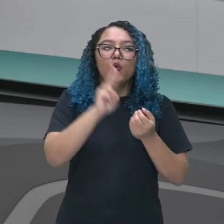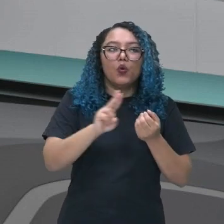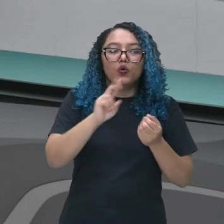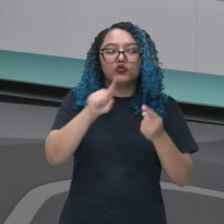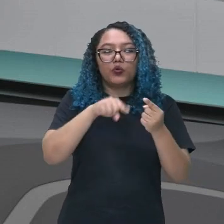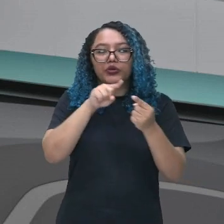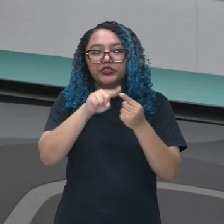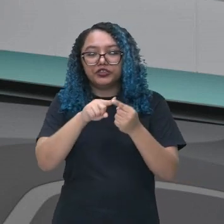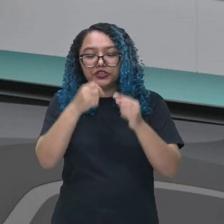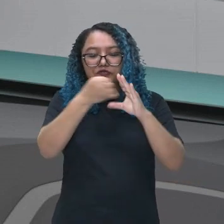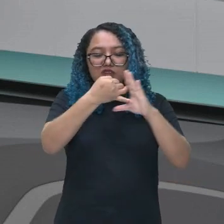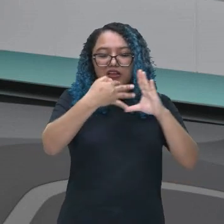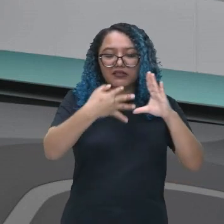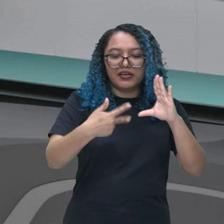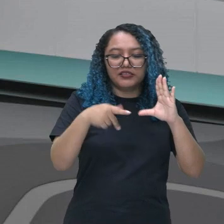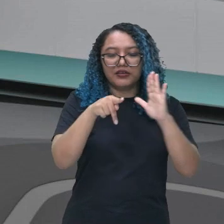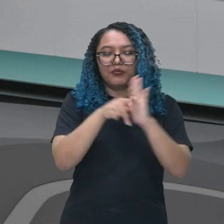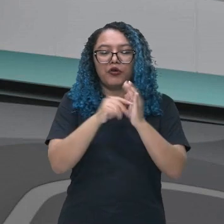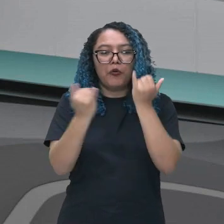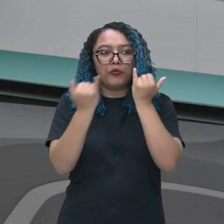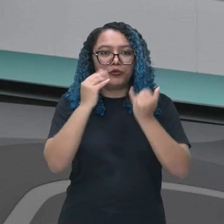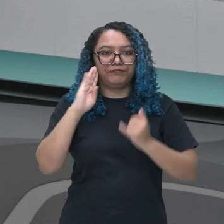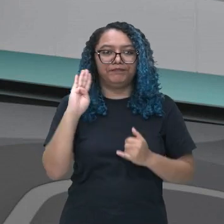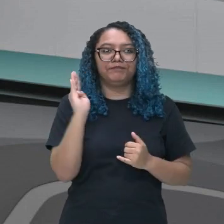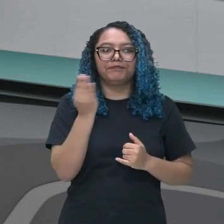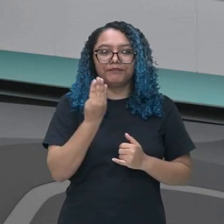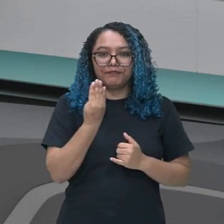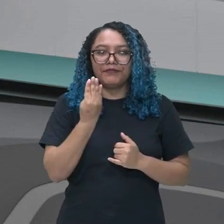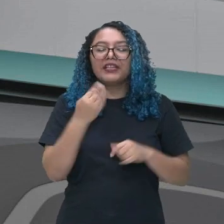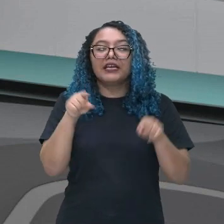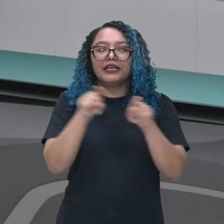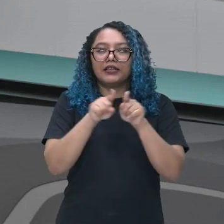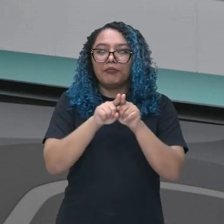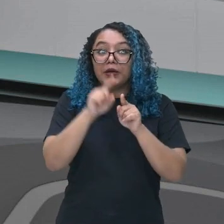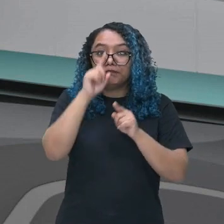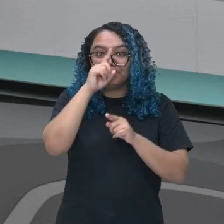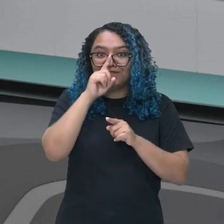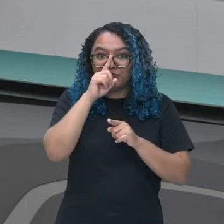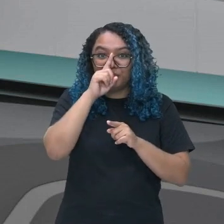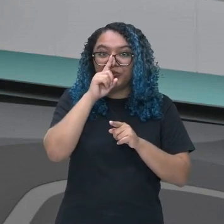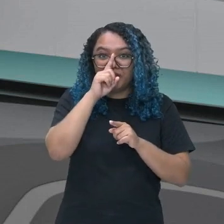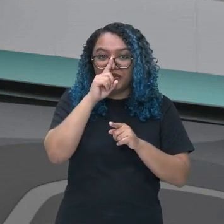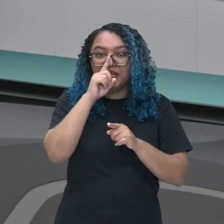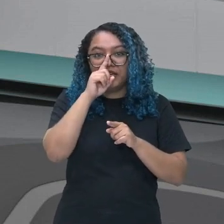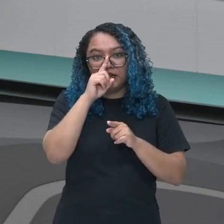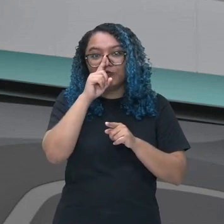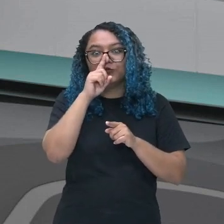as características das fake news e os perigos que elas trazem